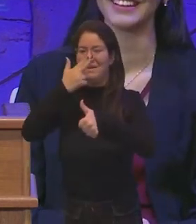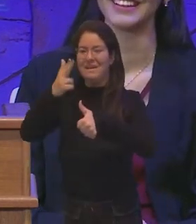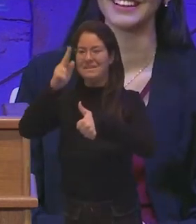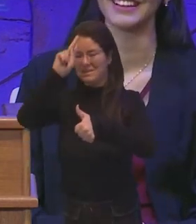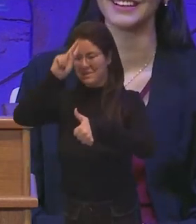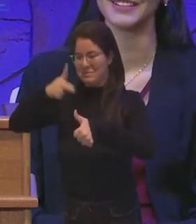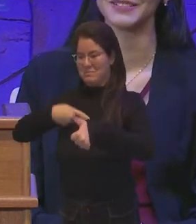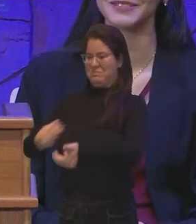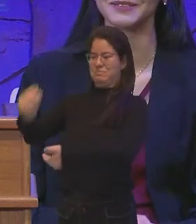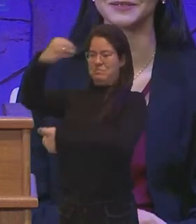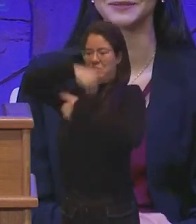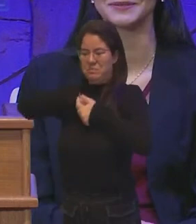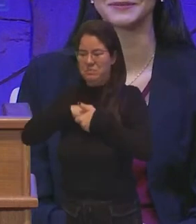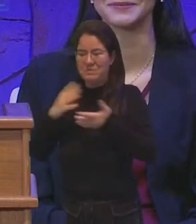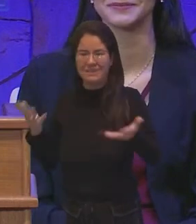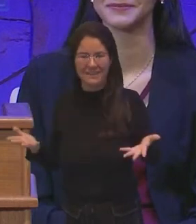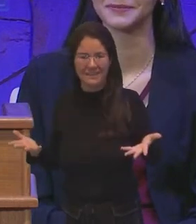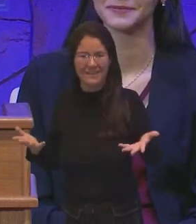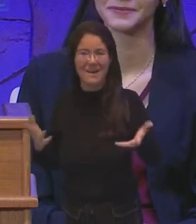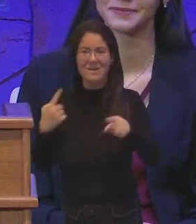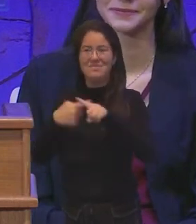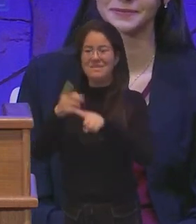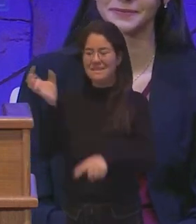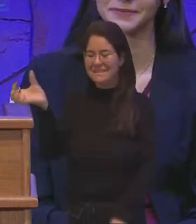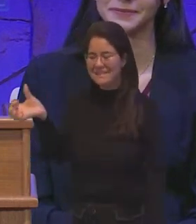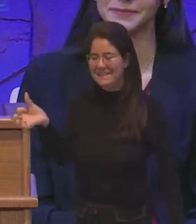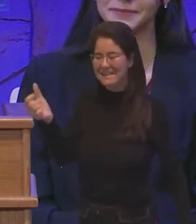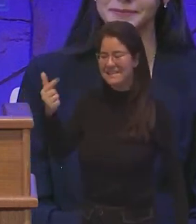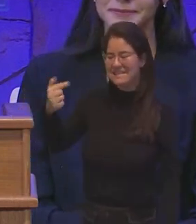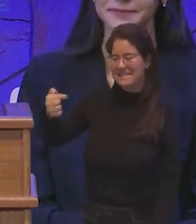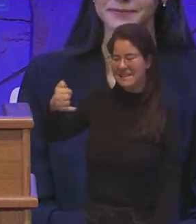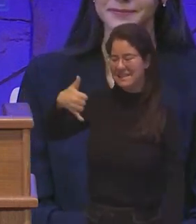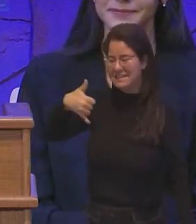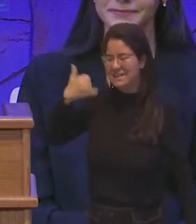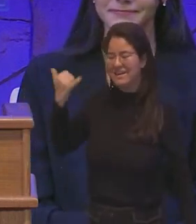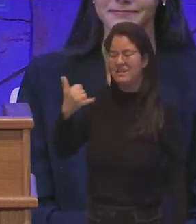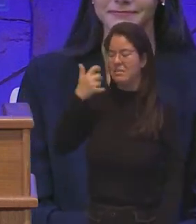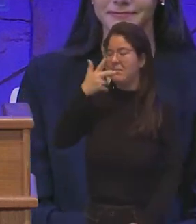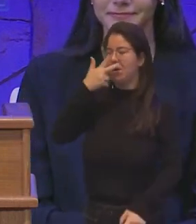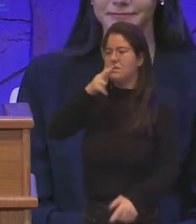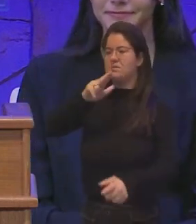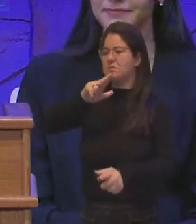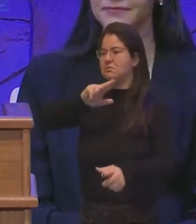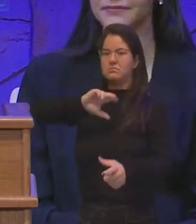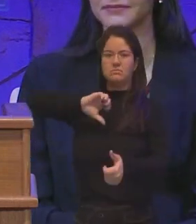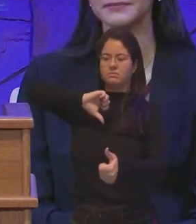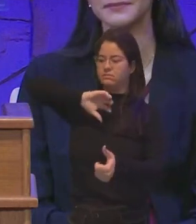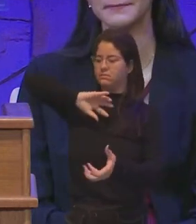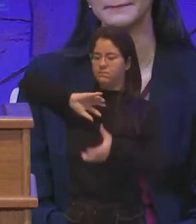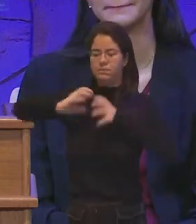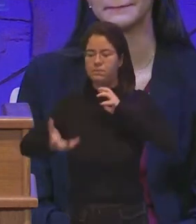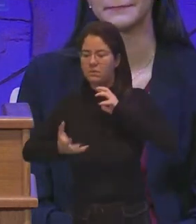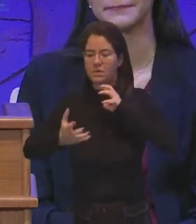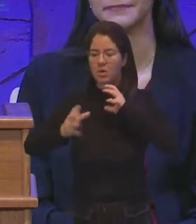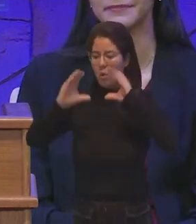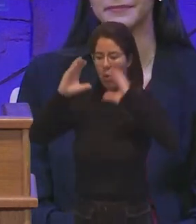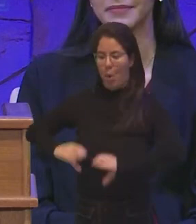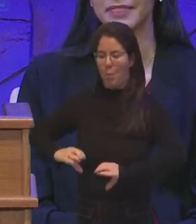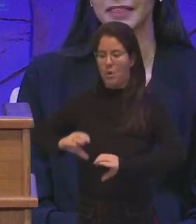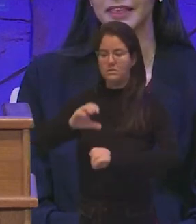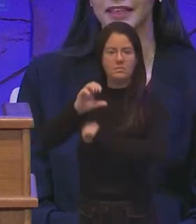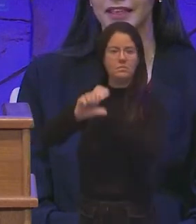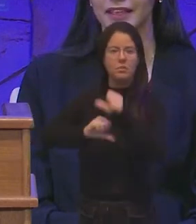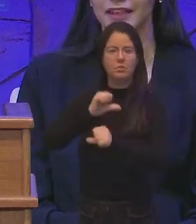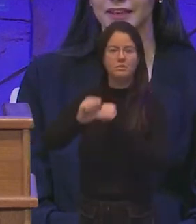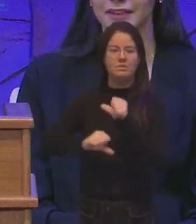Porque quando dá ali 6 para 7 anos, já começa alguma coisa diferente a acontecer. Aí eu falo: a